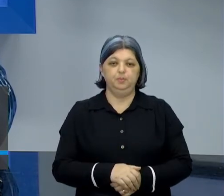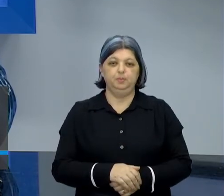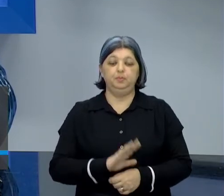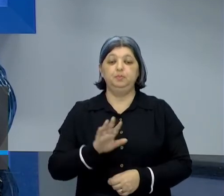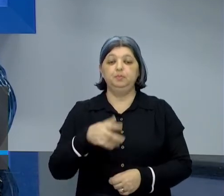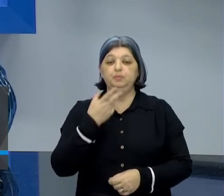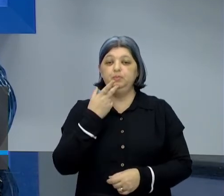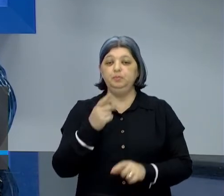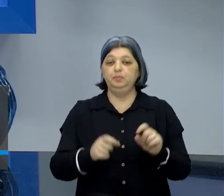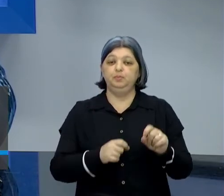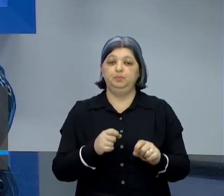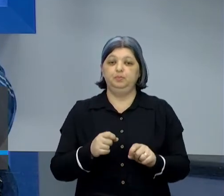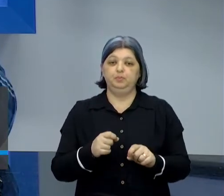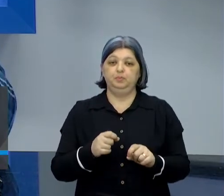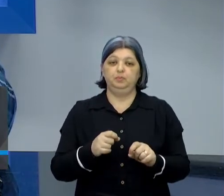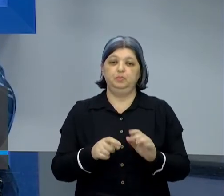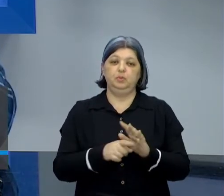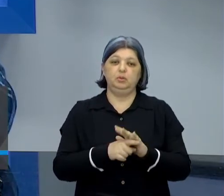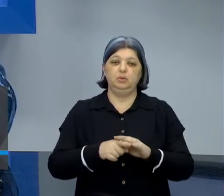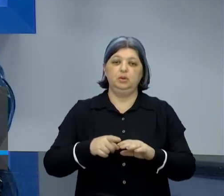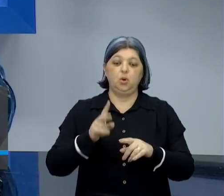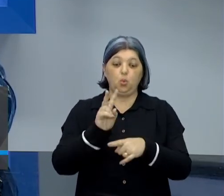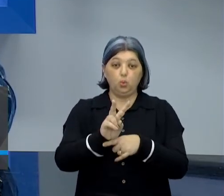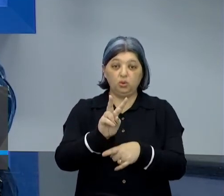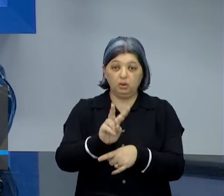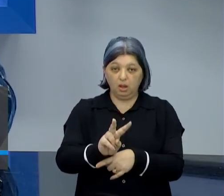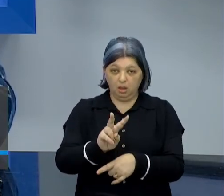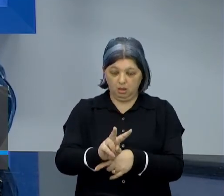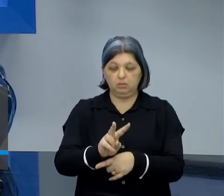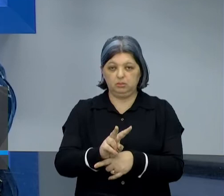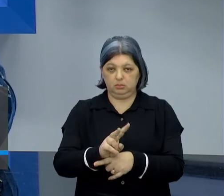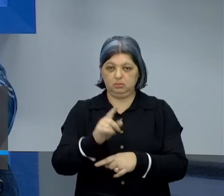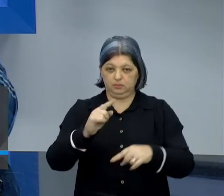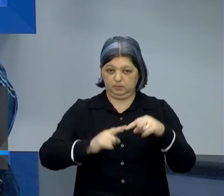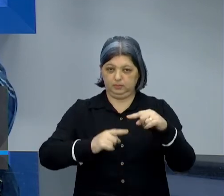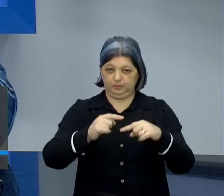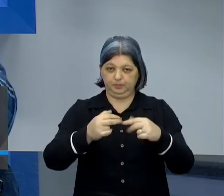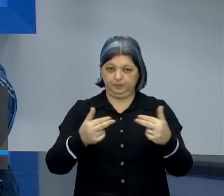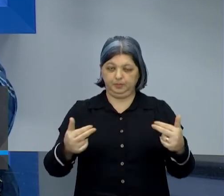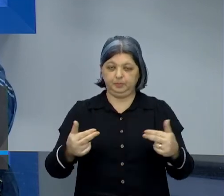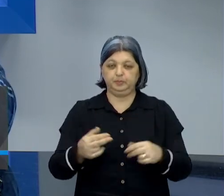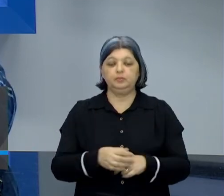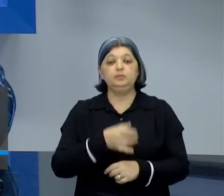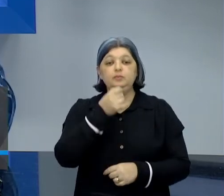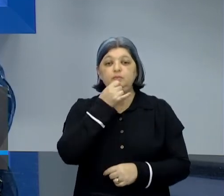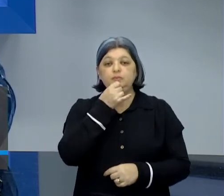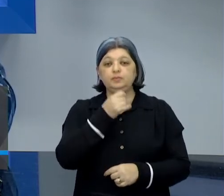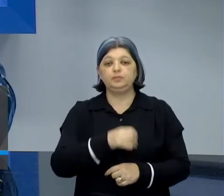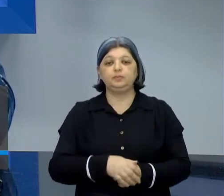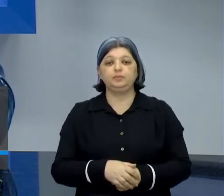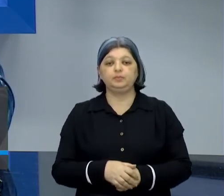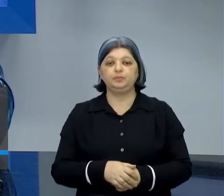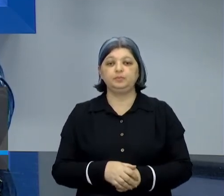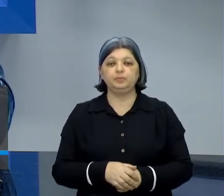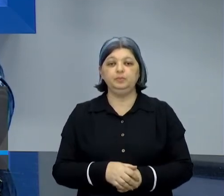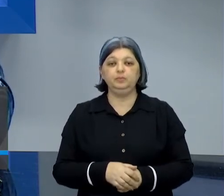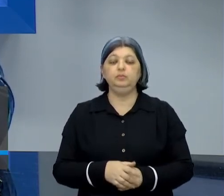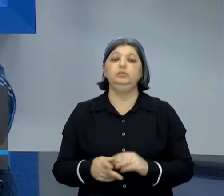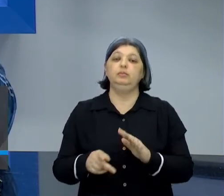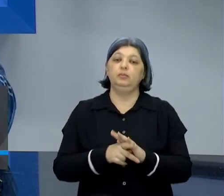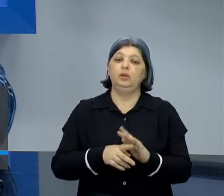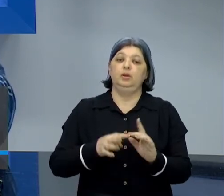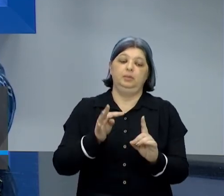fala desse zelo, né, desse cuidado com esses itens, eles vão, por exemplo, desde uma